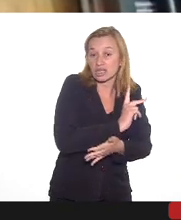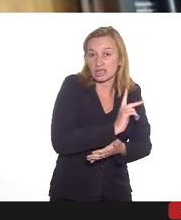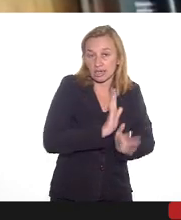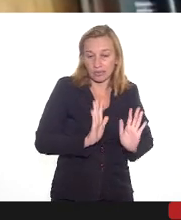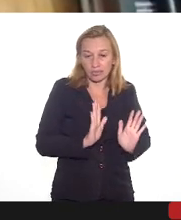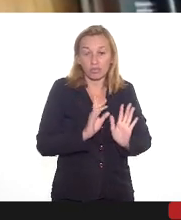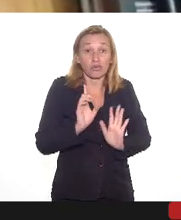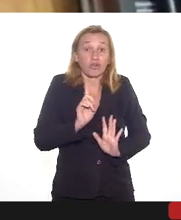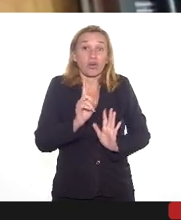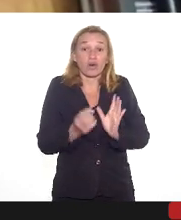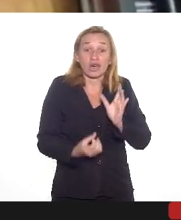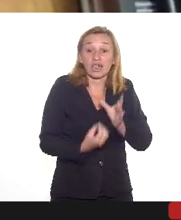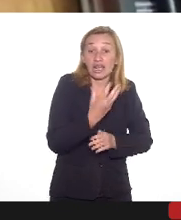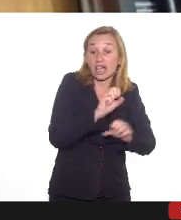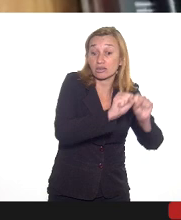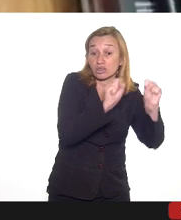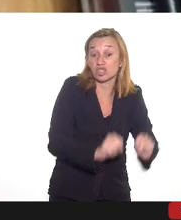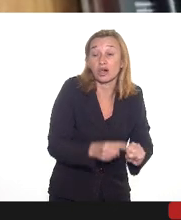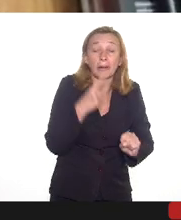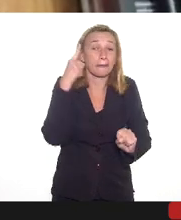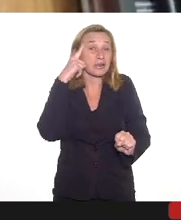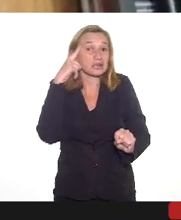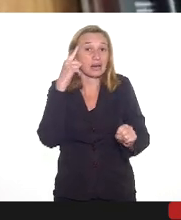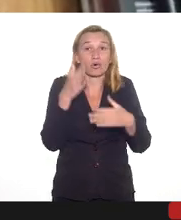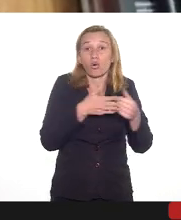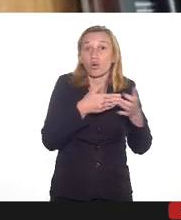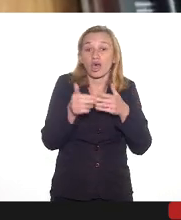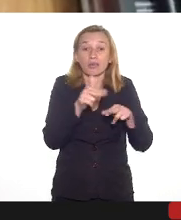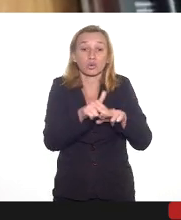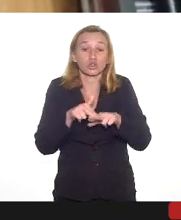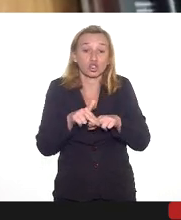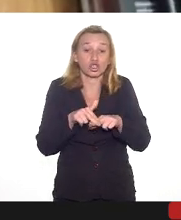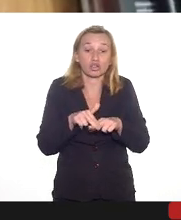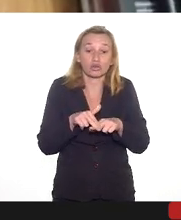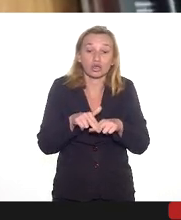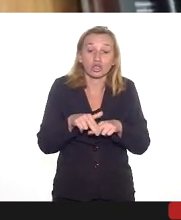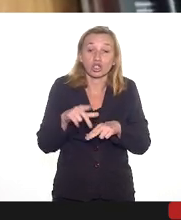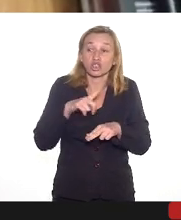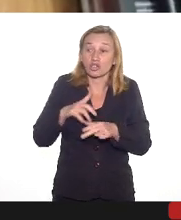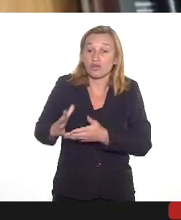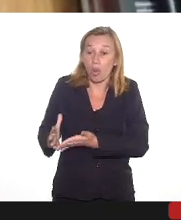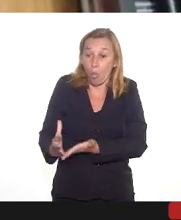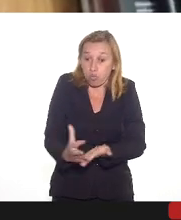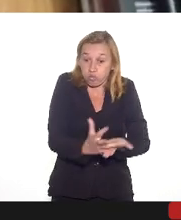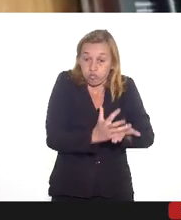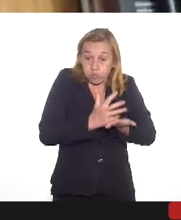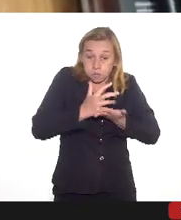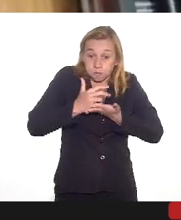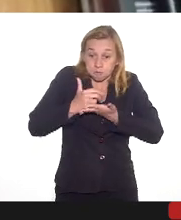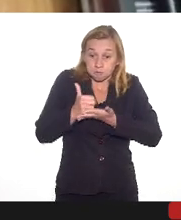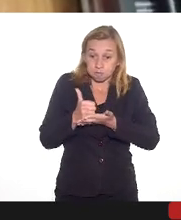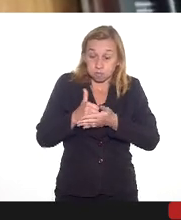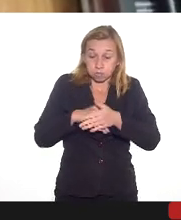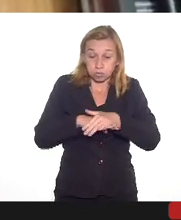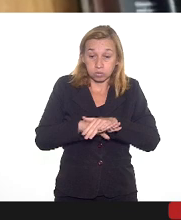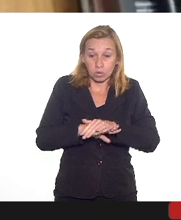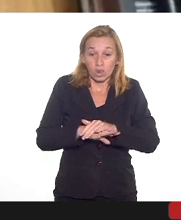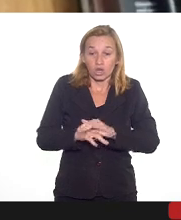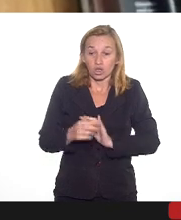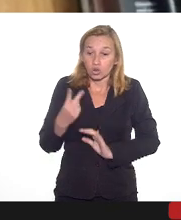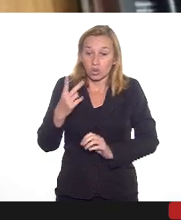exemplo, pensado para se, por qualquer razão, houver um boom de arrecadação no Estado do Rio de Janeiro nos próximos